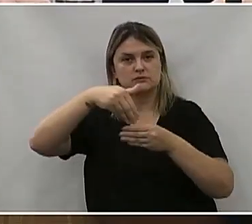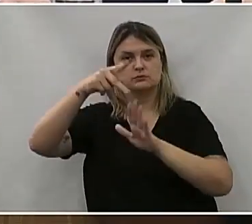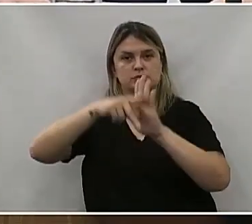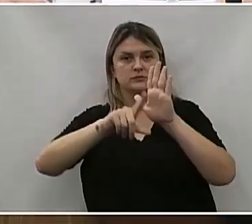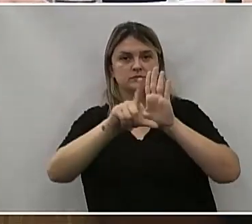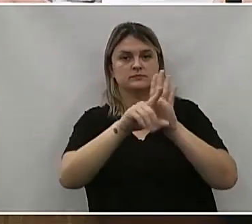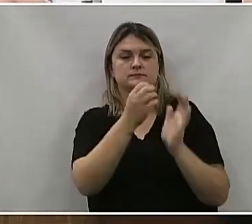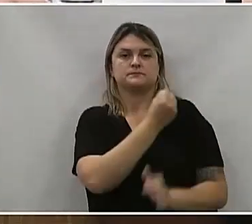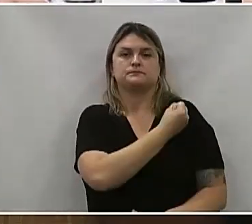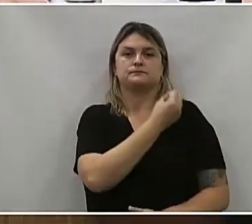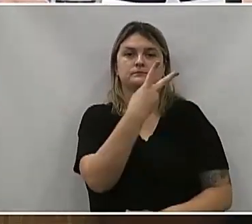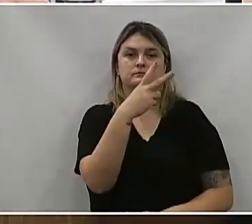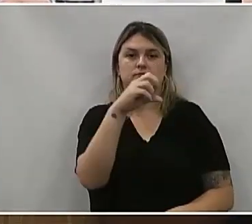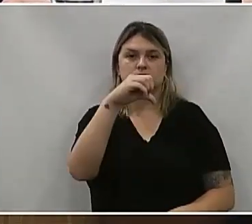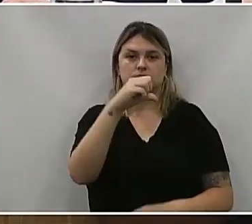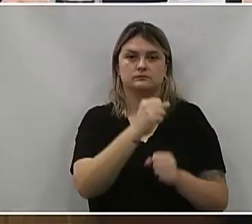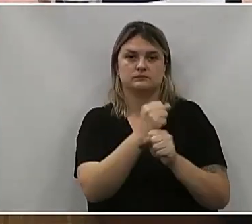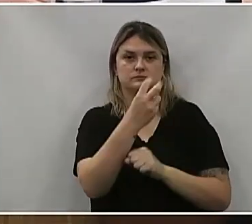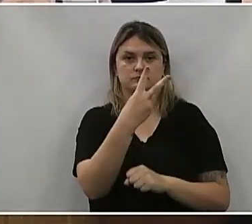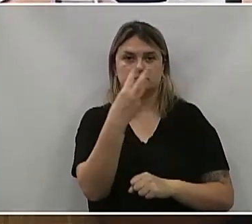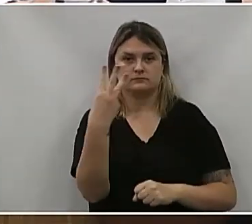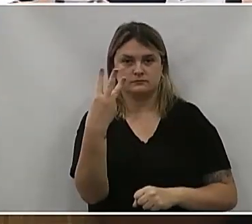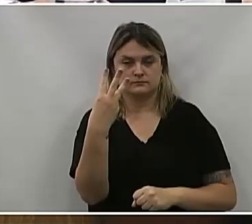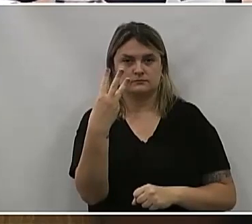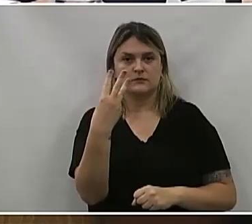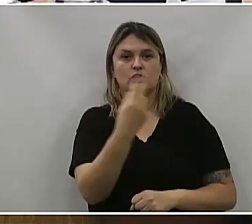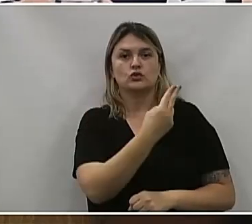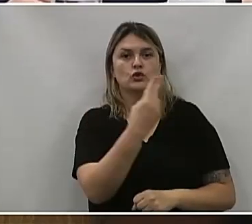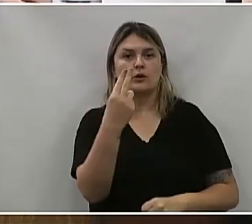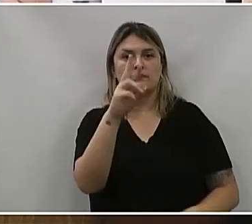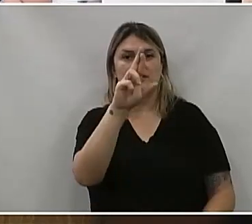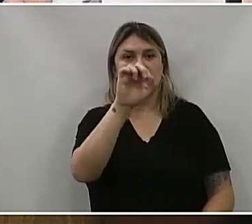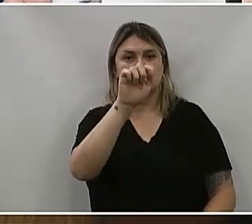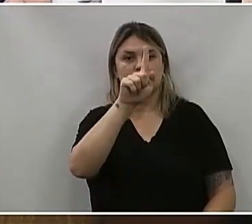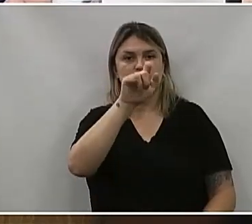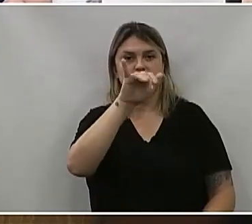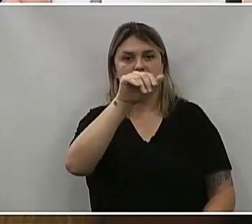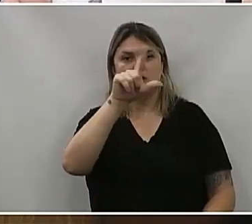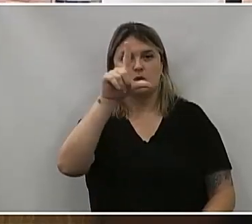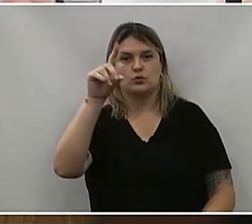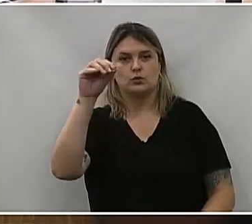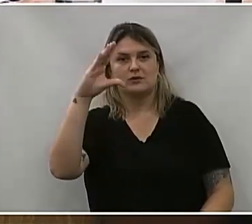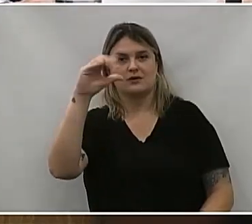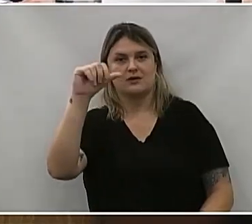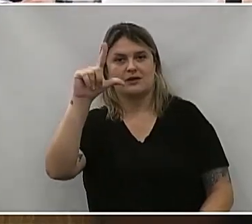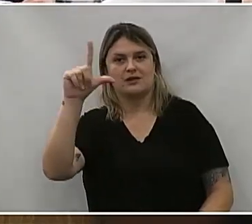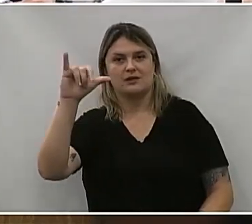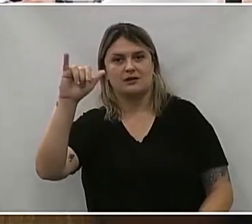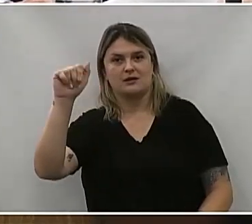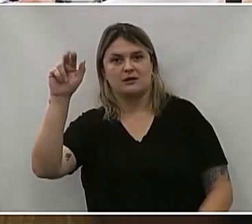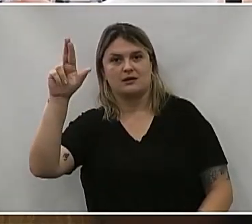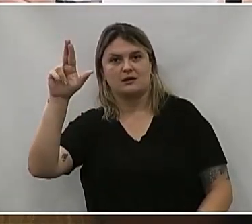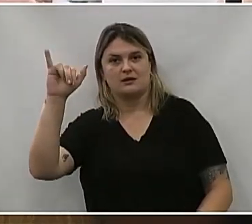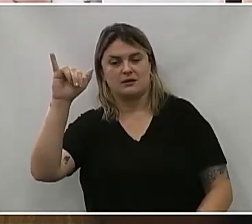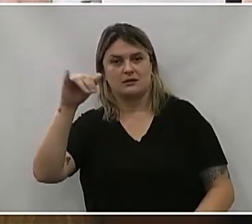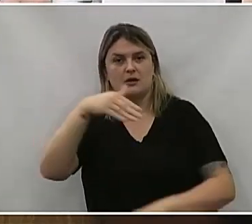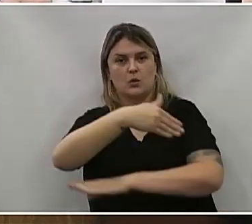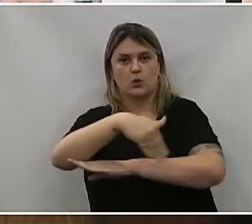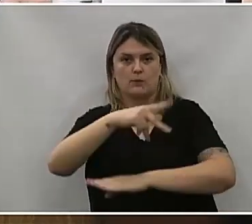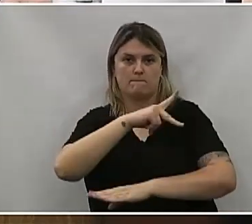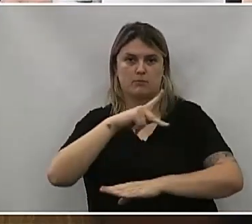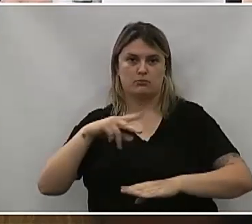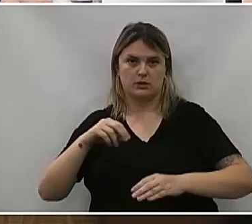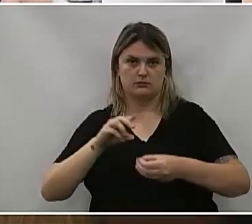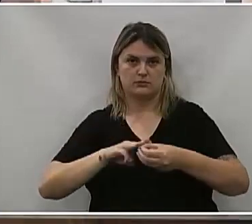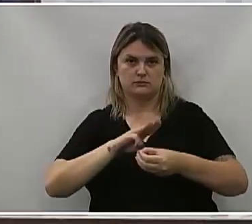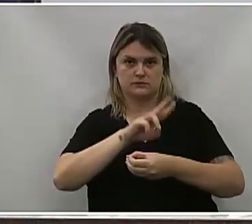projeto de lei ordinária número 29 de 2023, que dá o nome de Reginaldo Cagliari a uma via pública no município de União da Vitória e